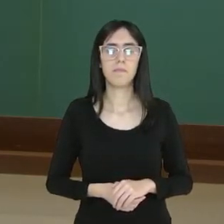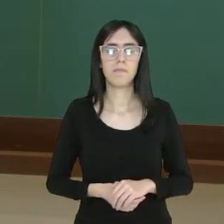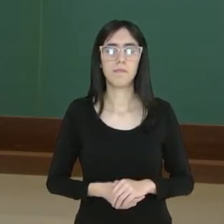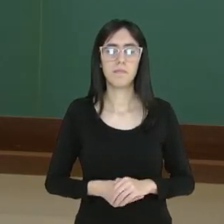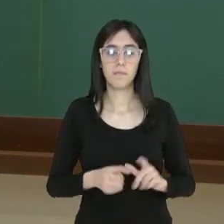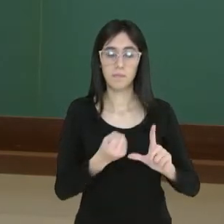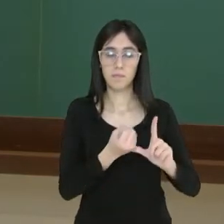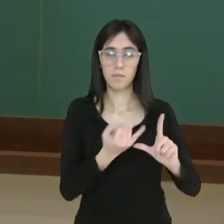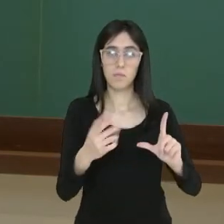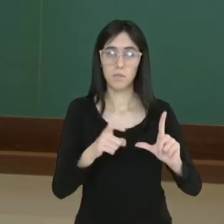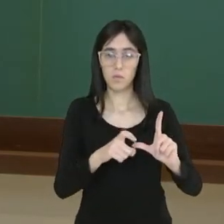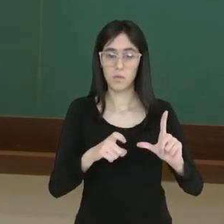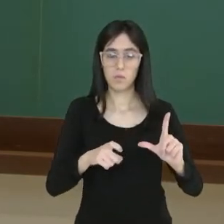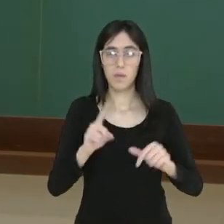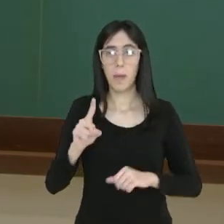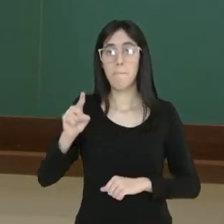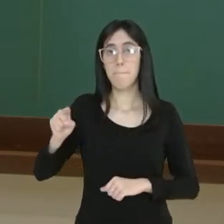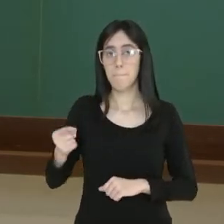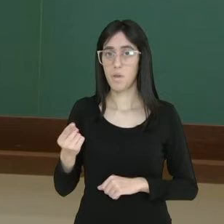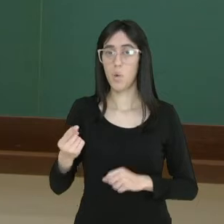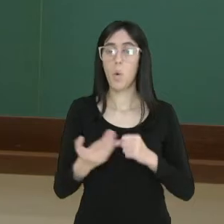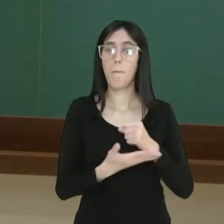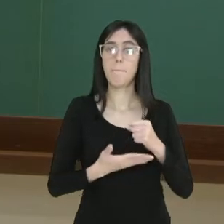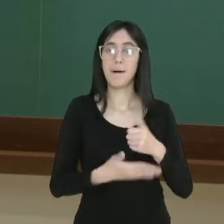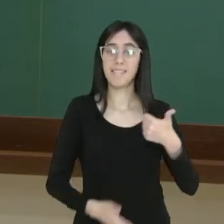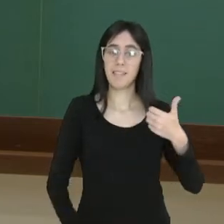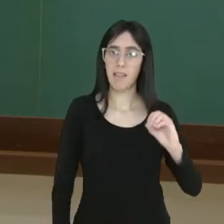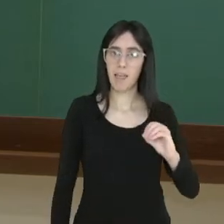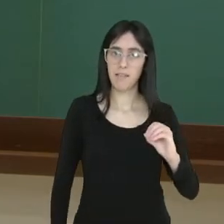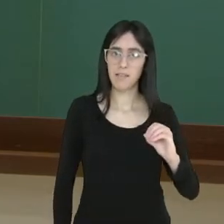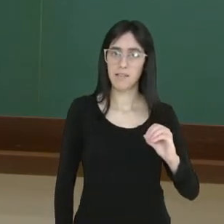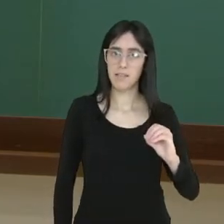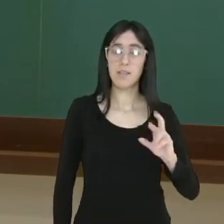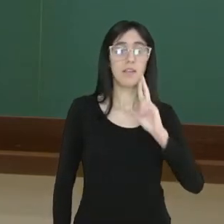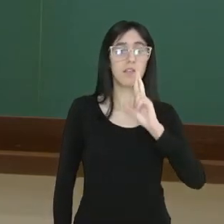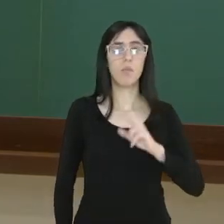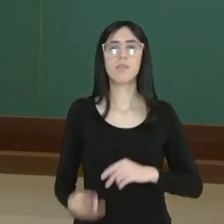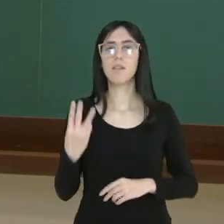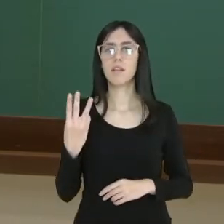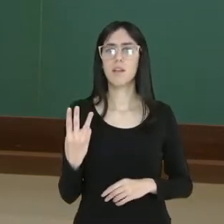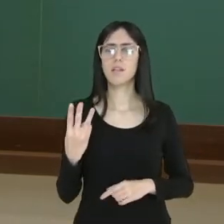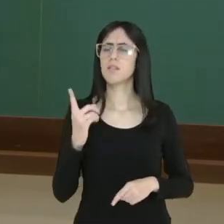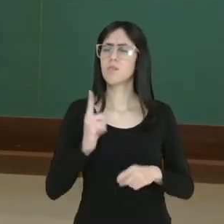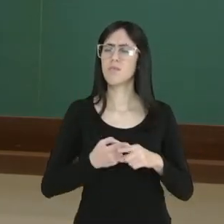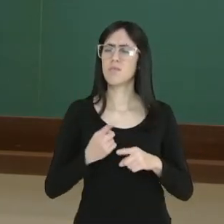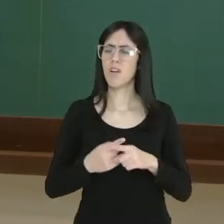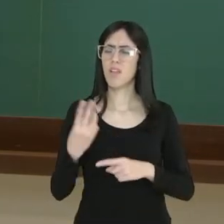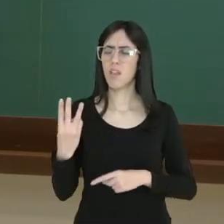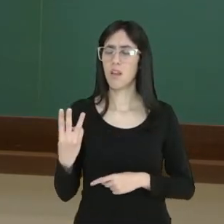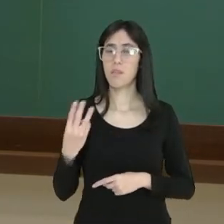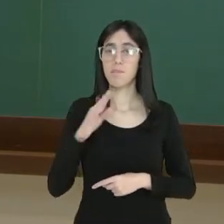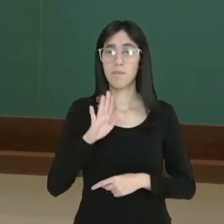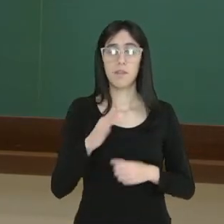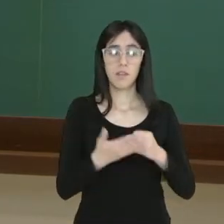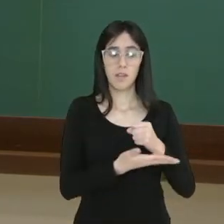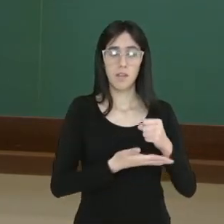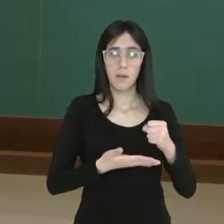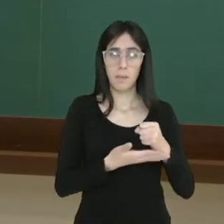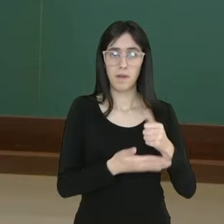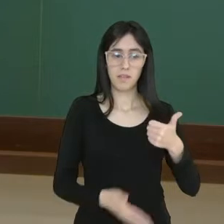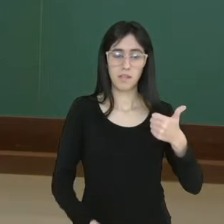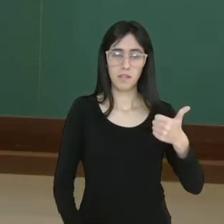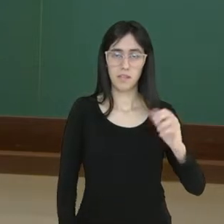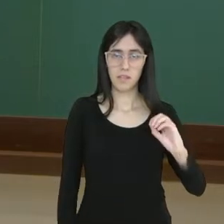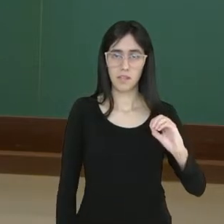Logaritmo de 1000 na base 10 é igual a 3. Por quê? Porque se eu pegar a minha base, que é o